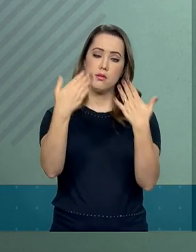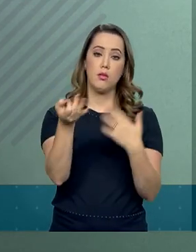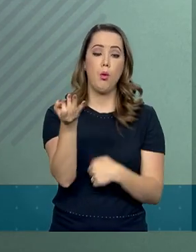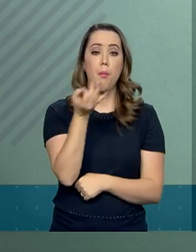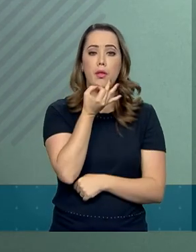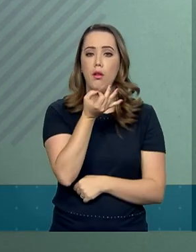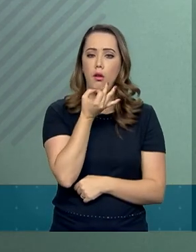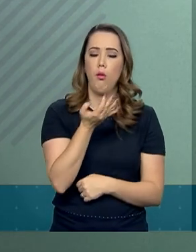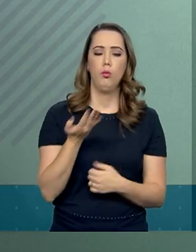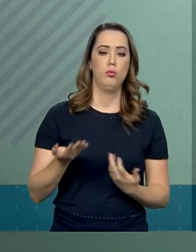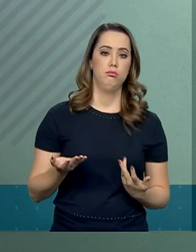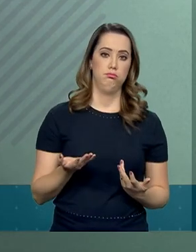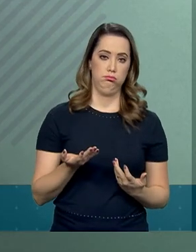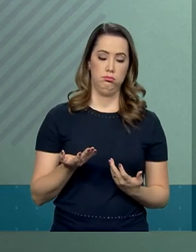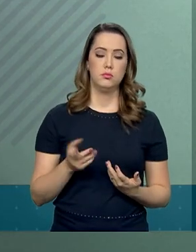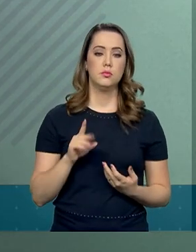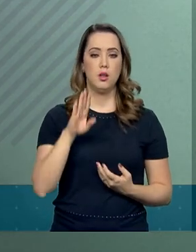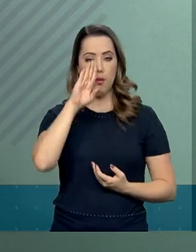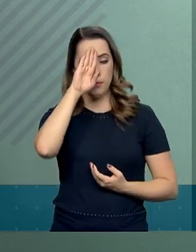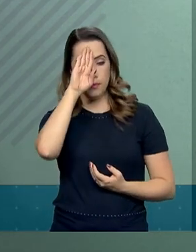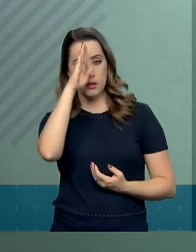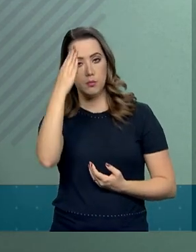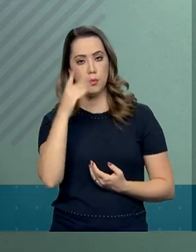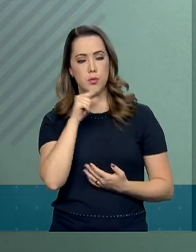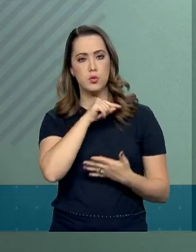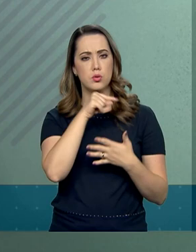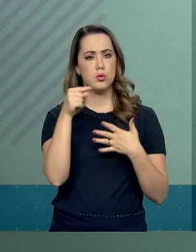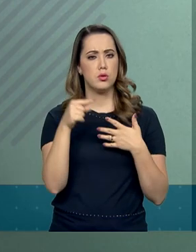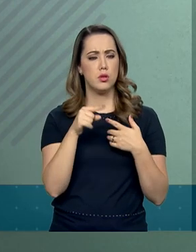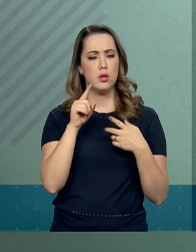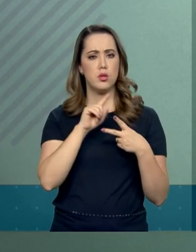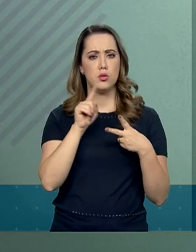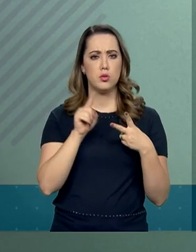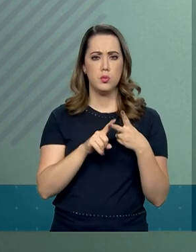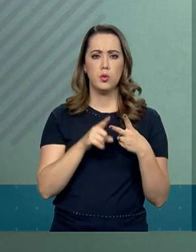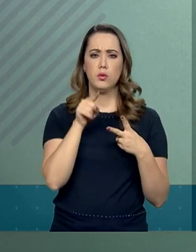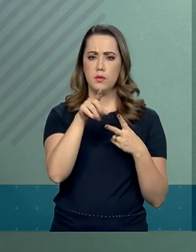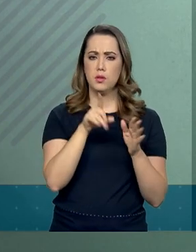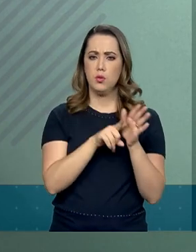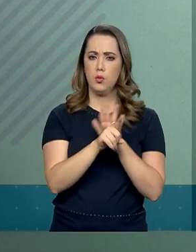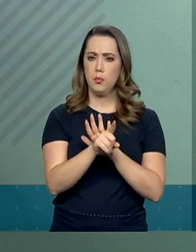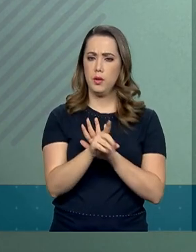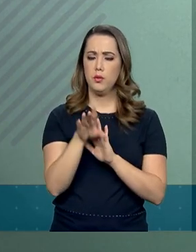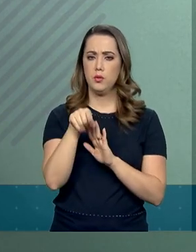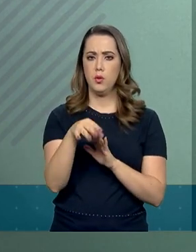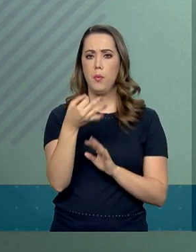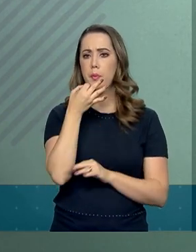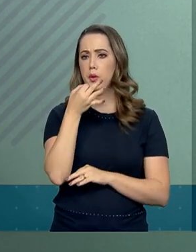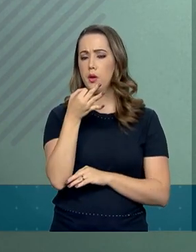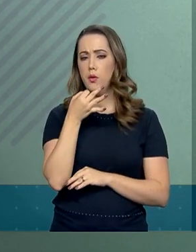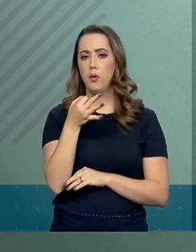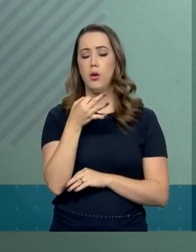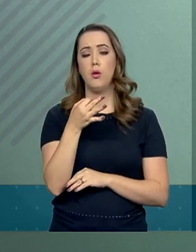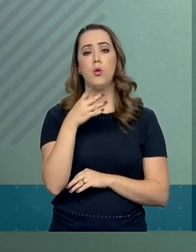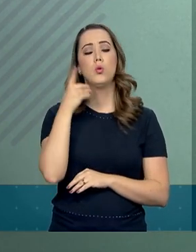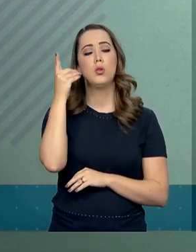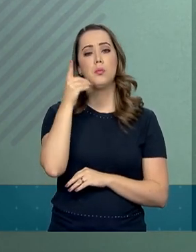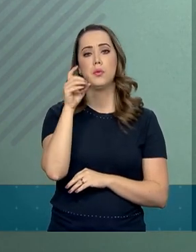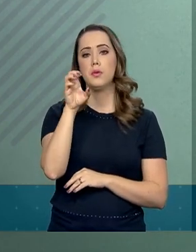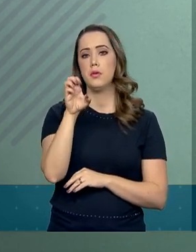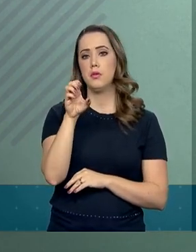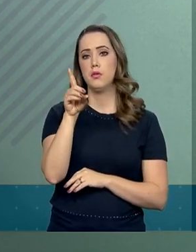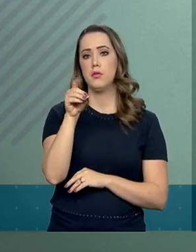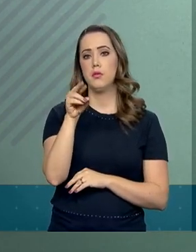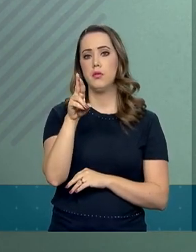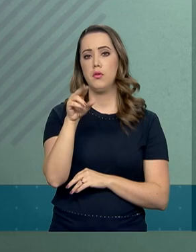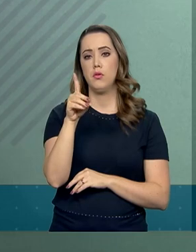e principalmente nesse ponto que você colocou como pergunta a opinião do deputado eduardo gosson não